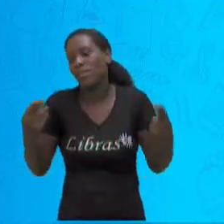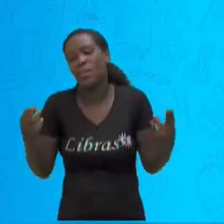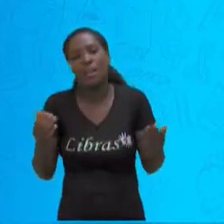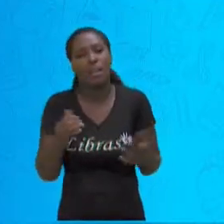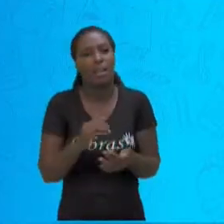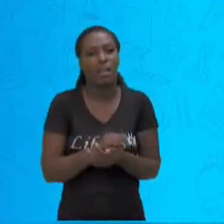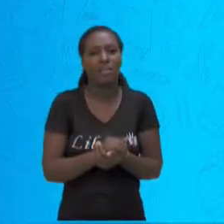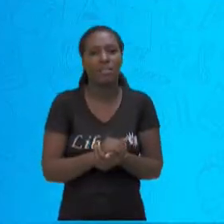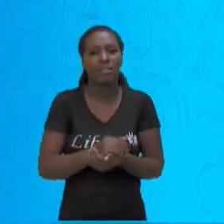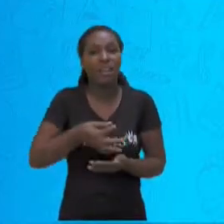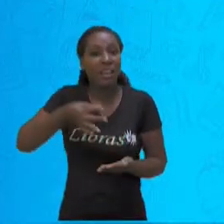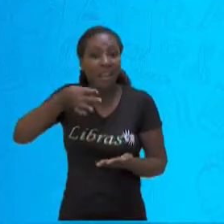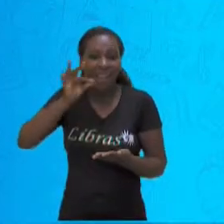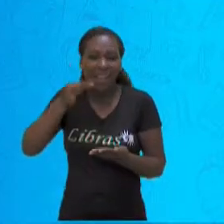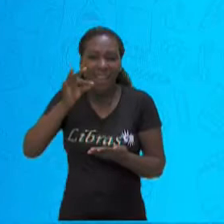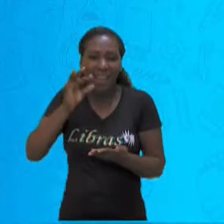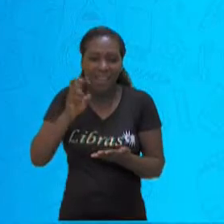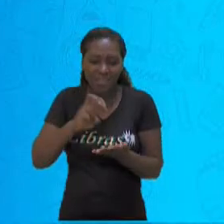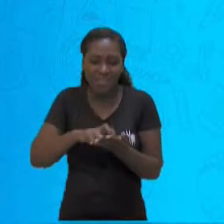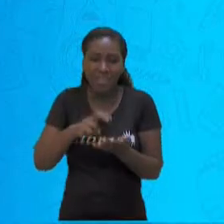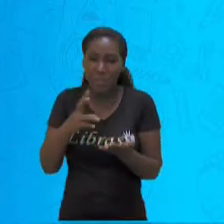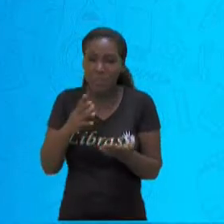café da manhã,